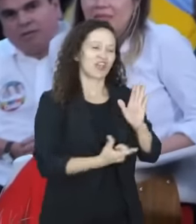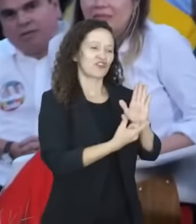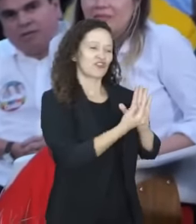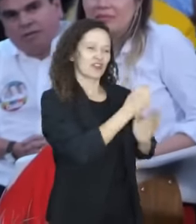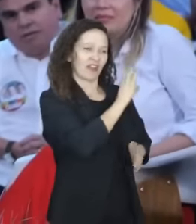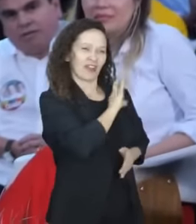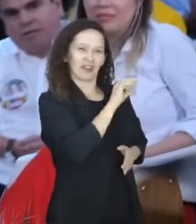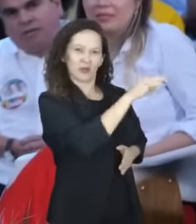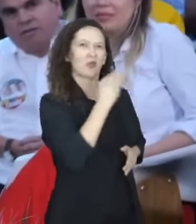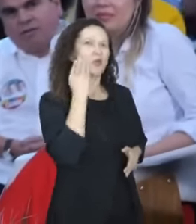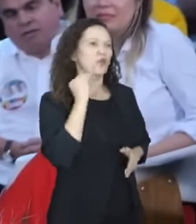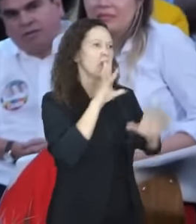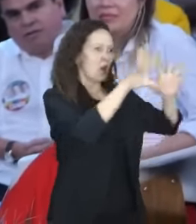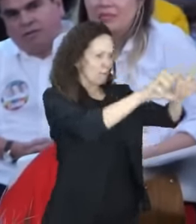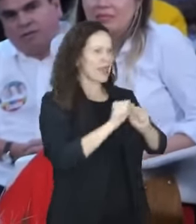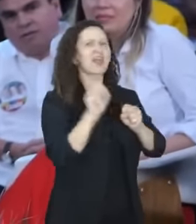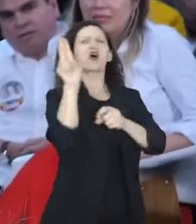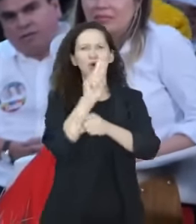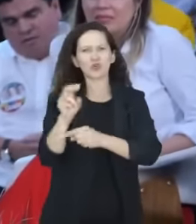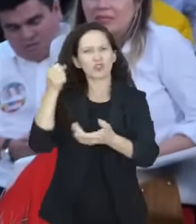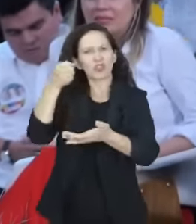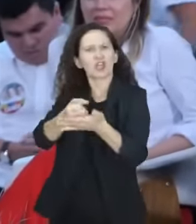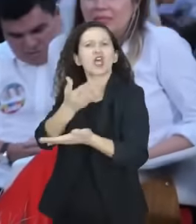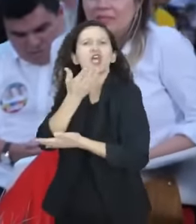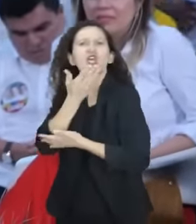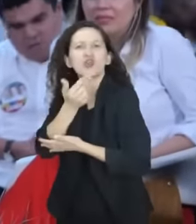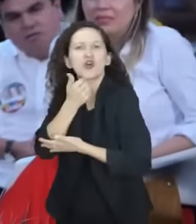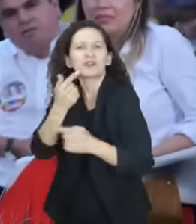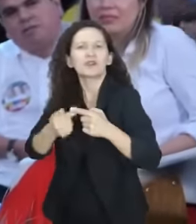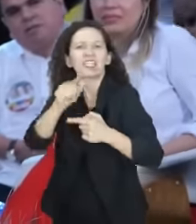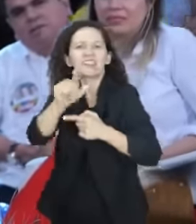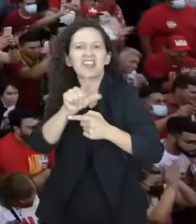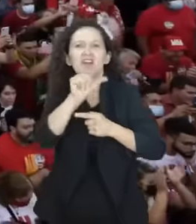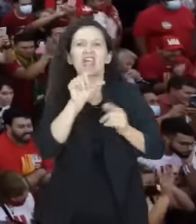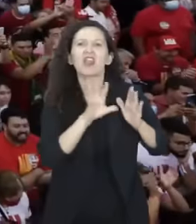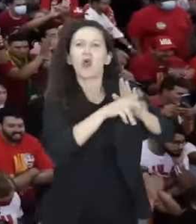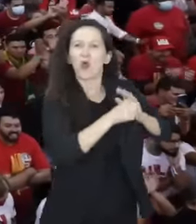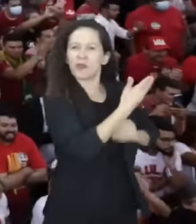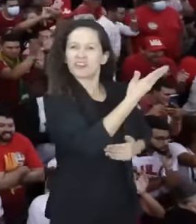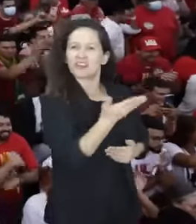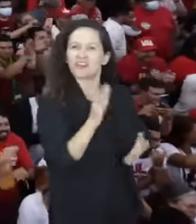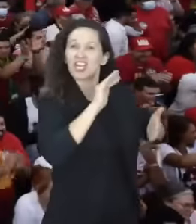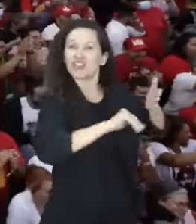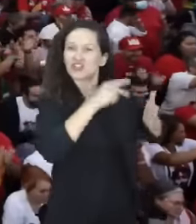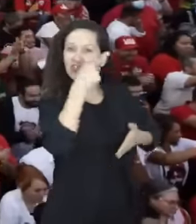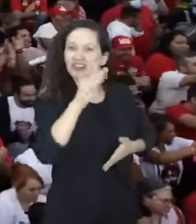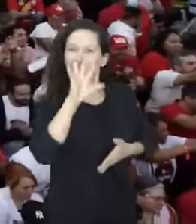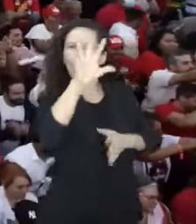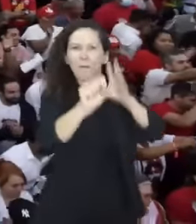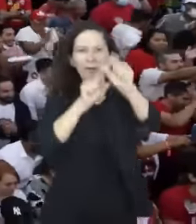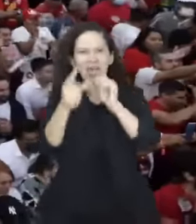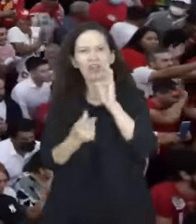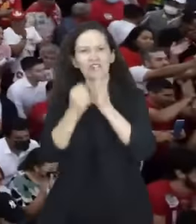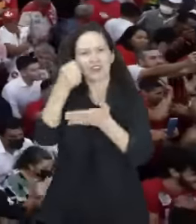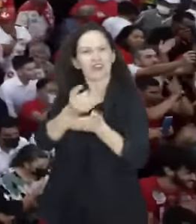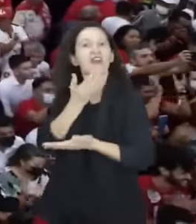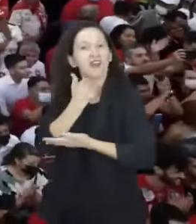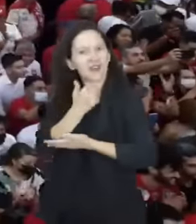e coma, porque senão eles tomam. Pegue e coma, porque senão eles vão ficar com o